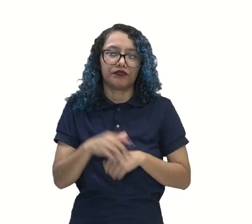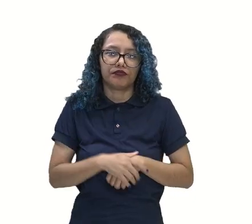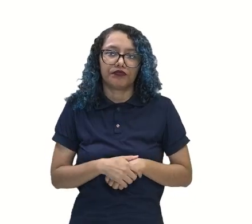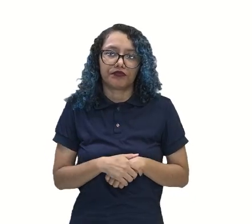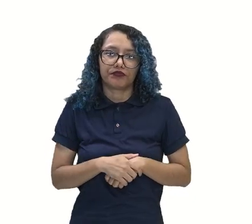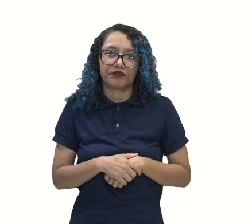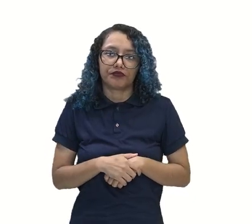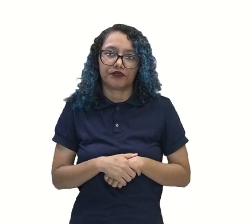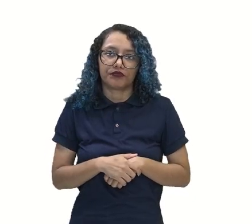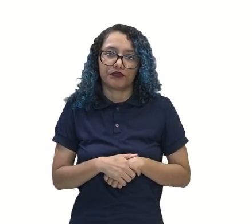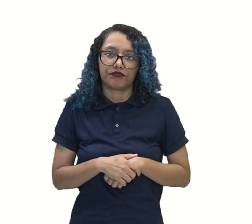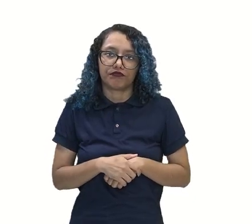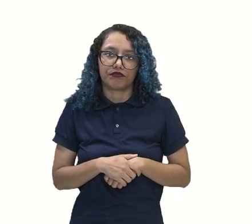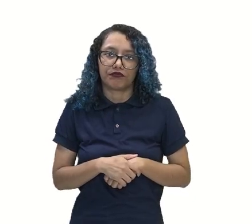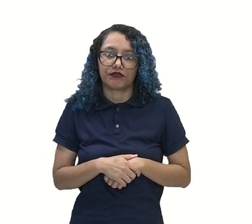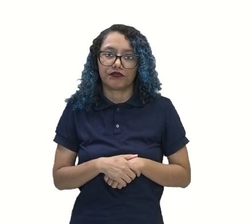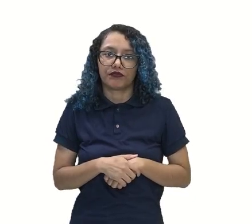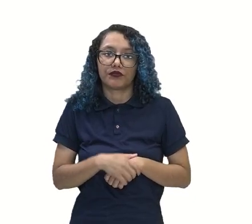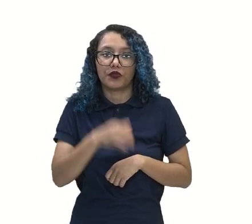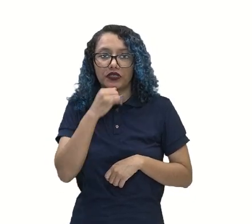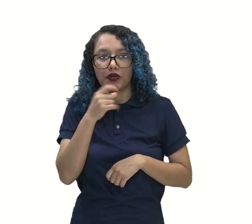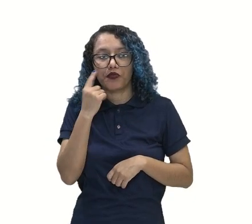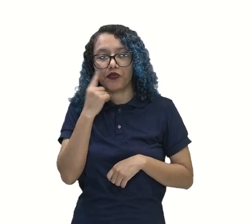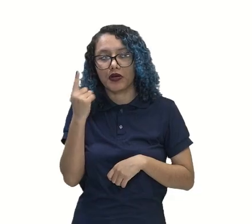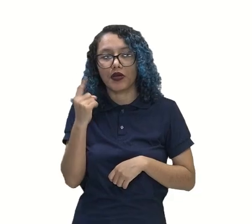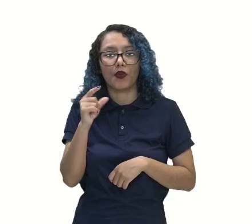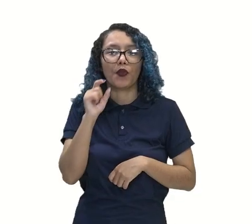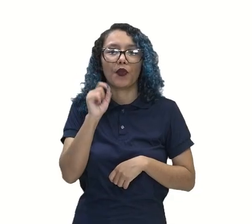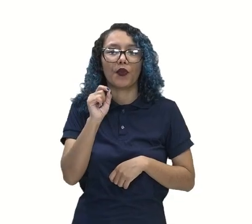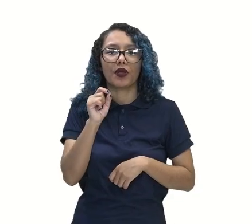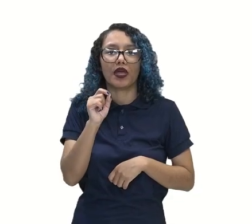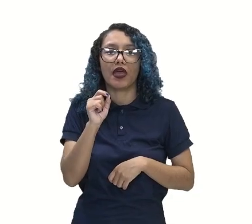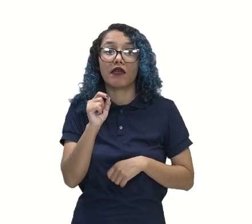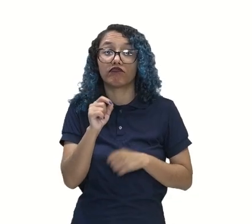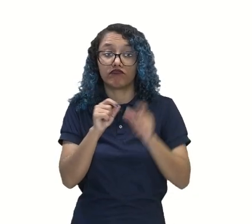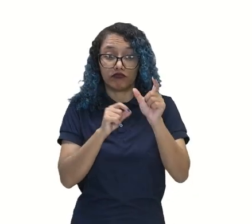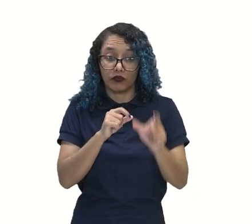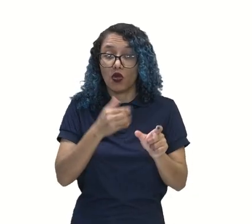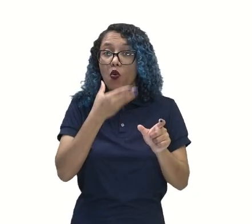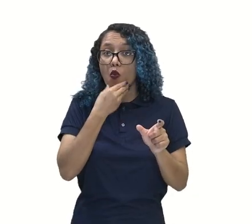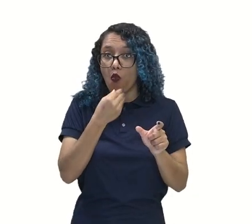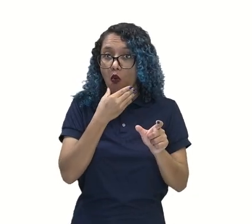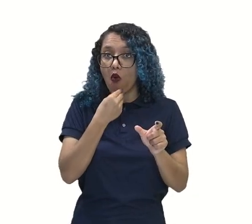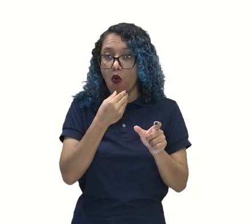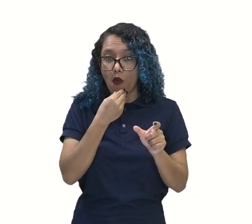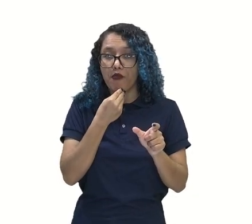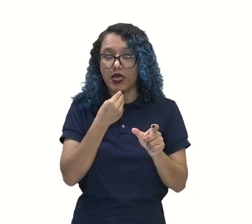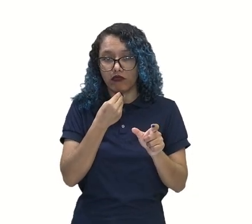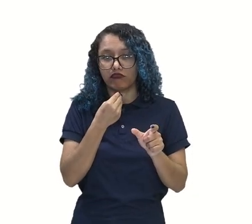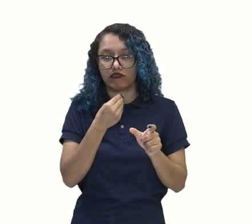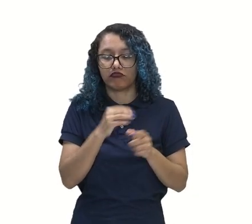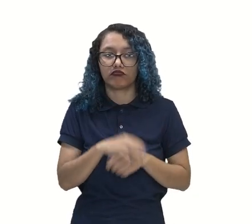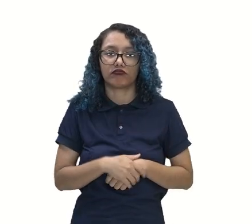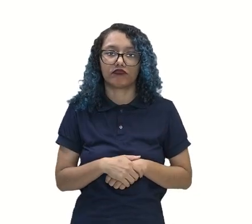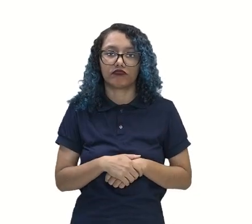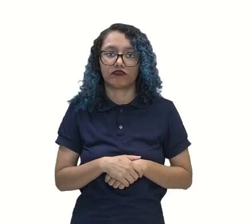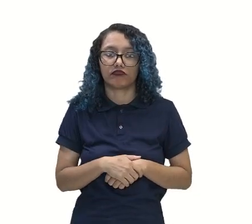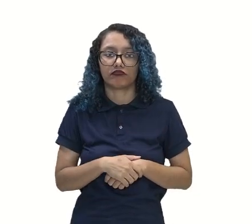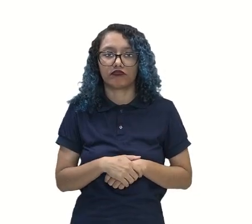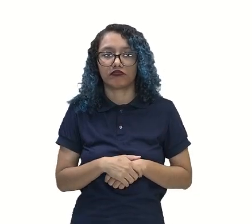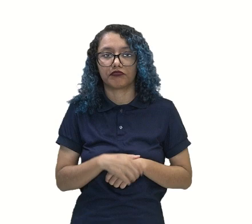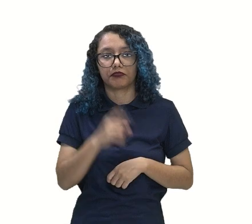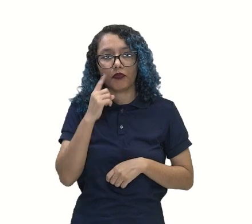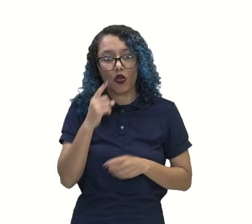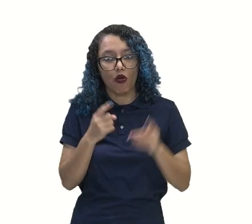Então, observe aí, olha, no caso da vasectomia, né, ela vai ser realizada nos homens. E o que a gente está vendo aí, no caso, né,